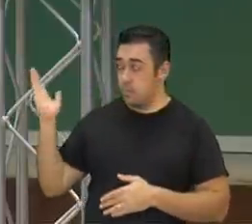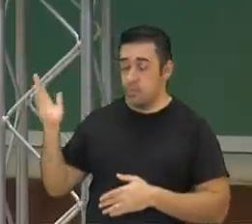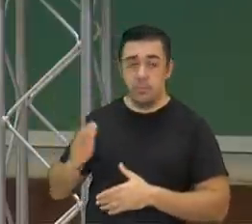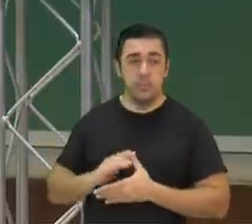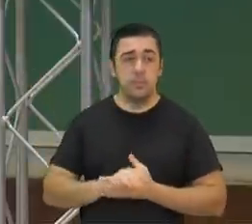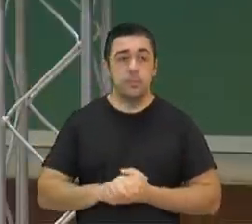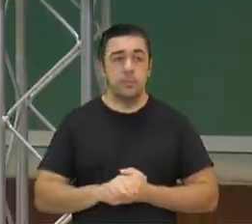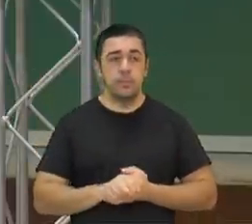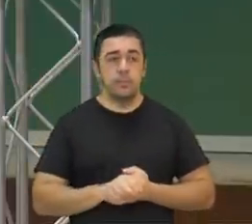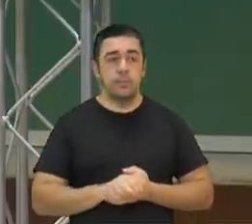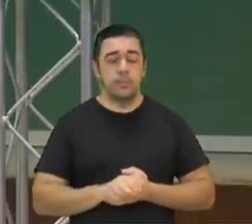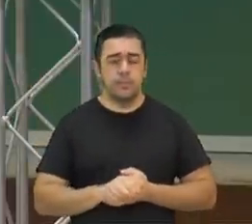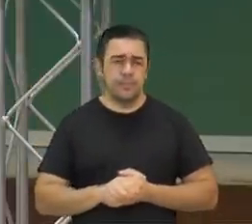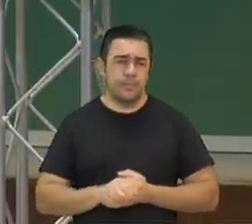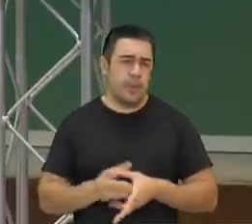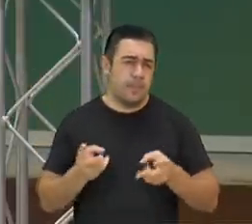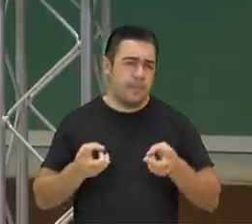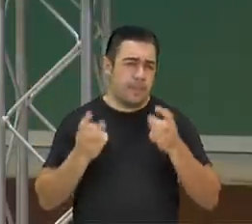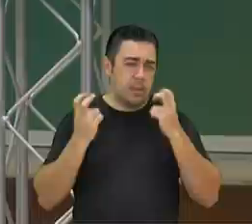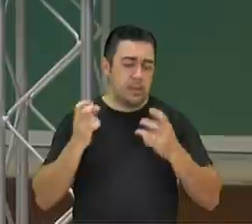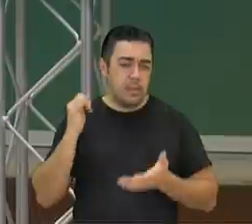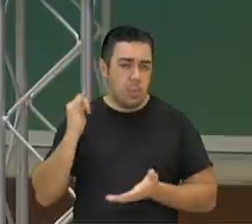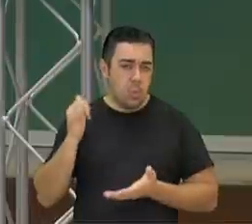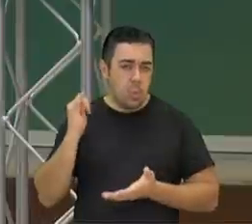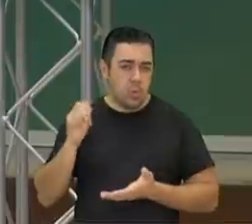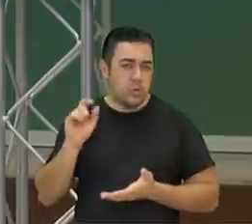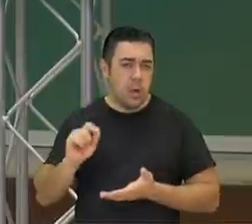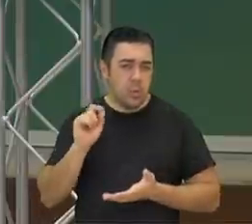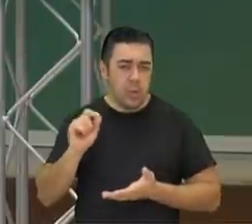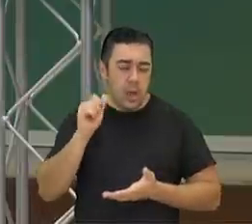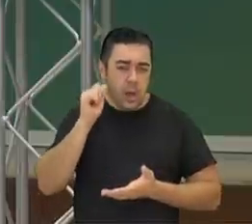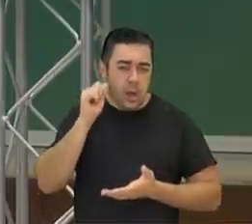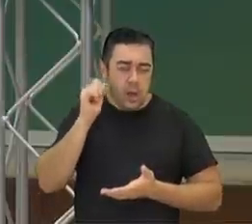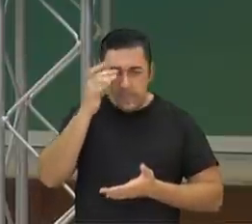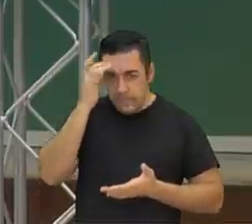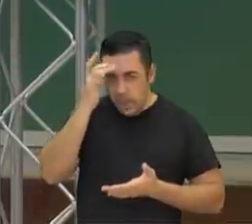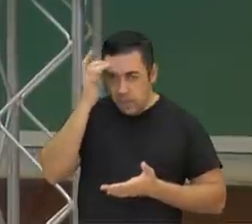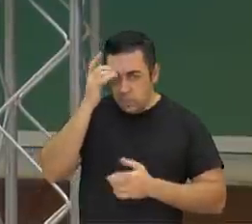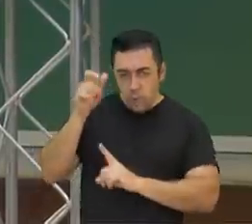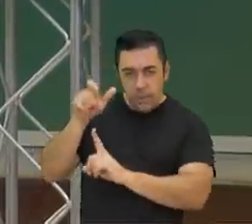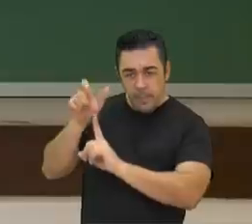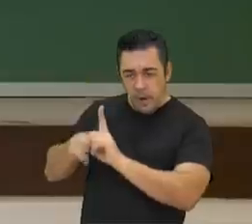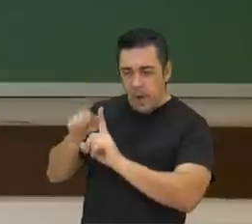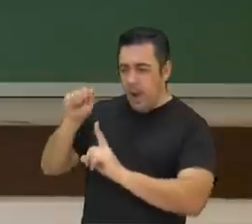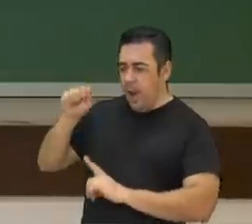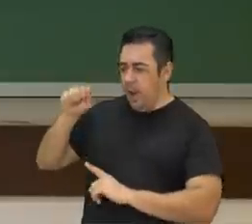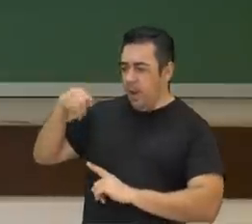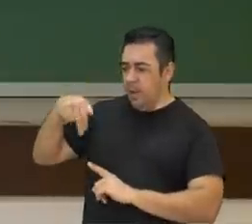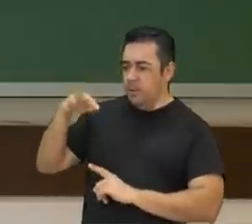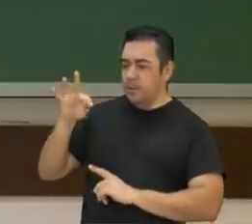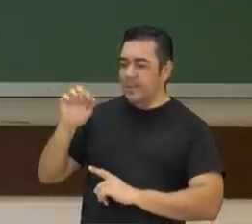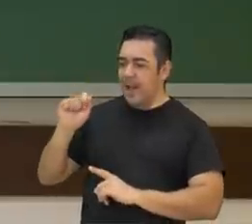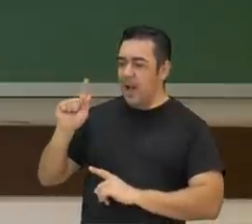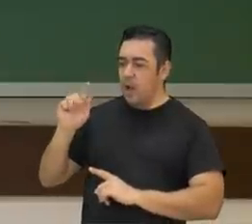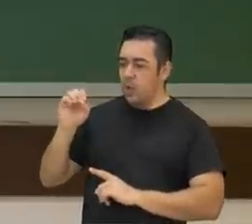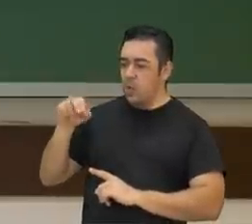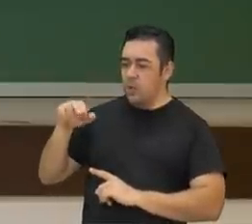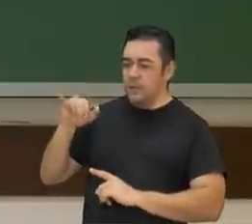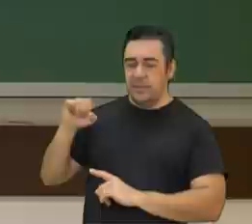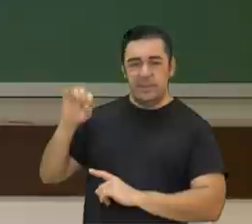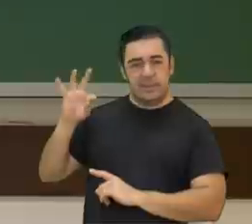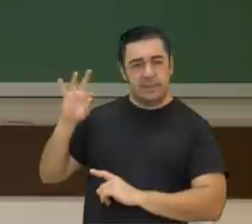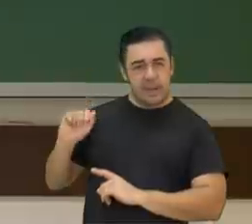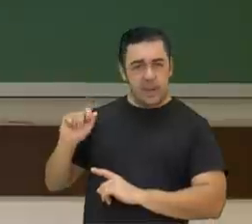íntegra. Então, observem desse conto a antagonista, né? O antagonista, lembra que a gente também já estudou? O antagonista é